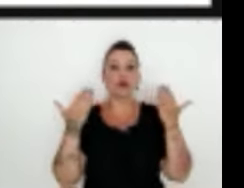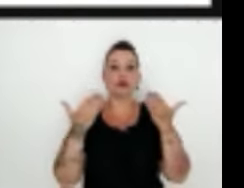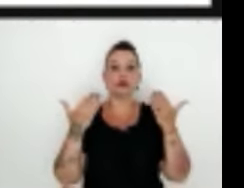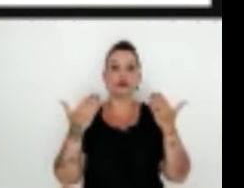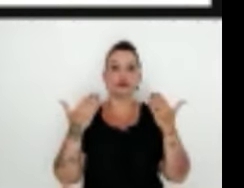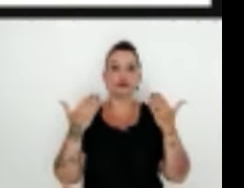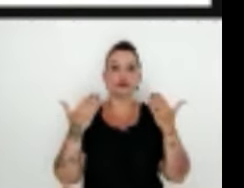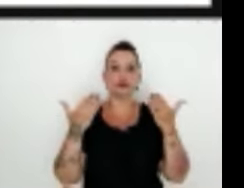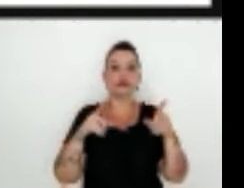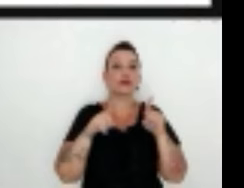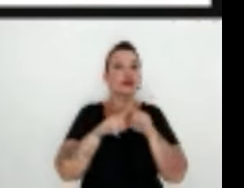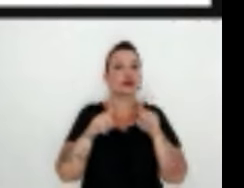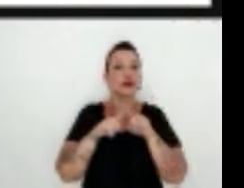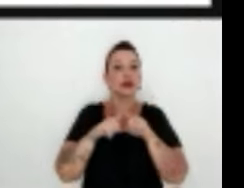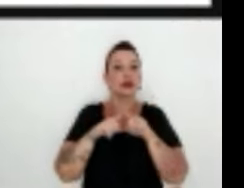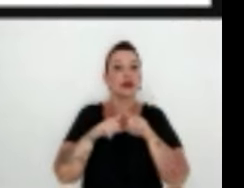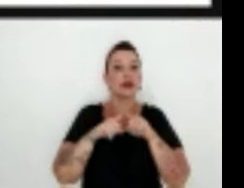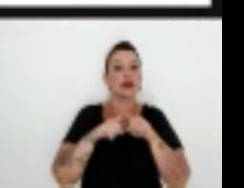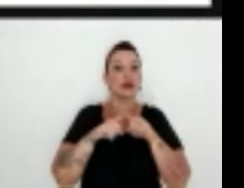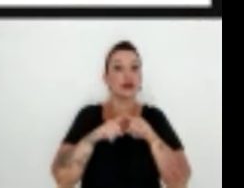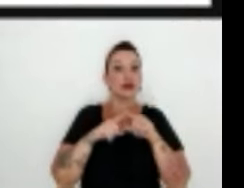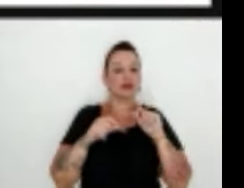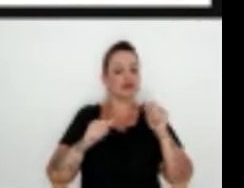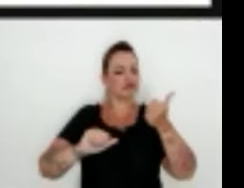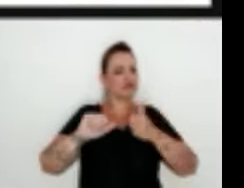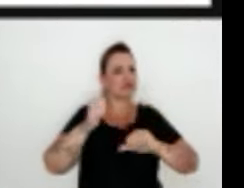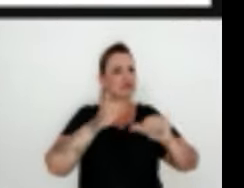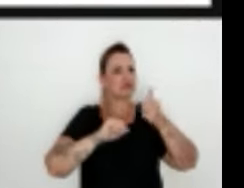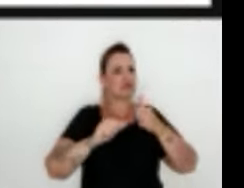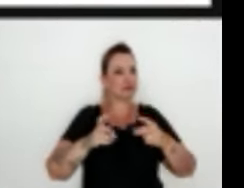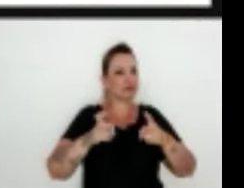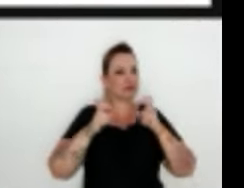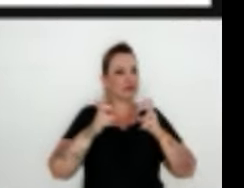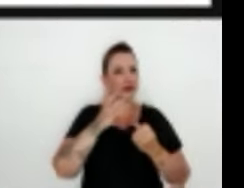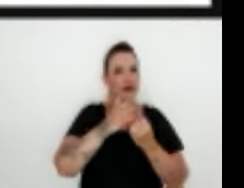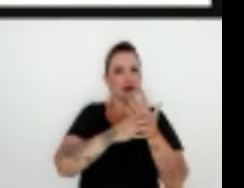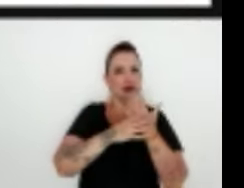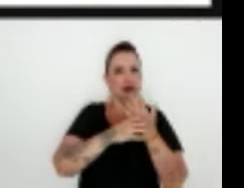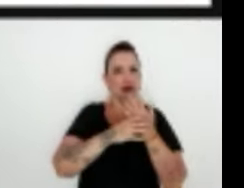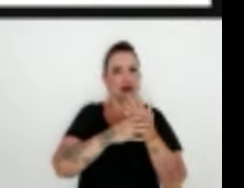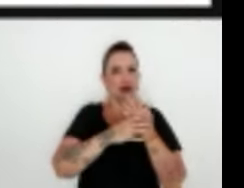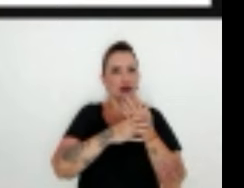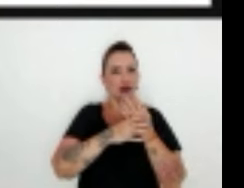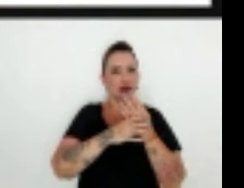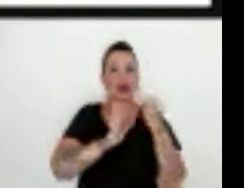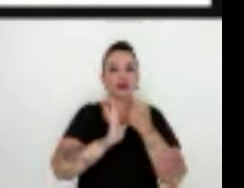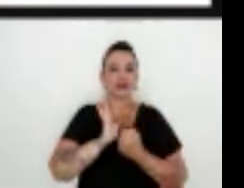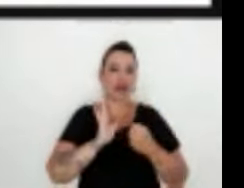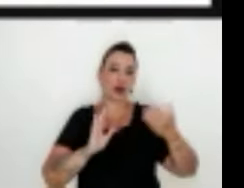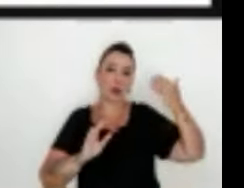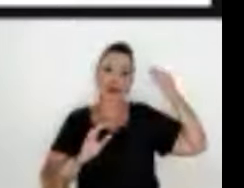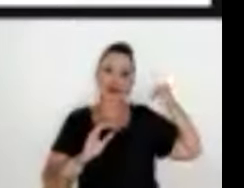também pela rentabilidade analítica e conceitual que ela gera desde os anos 90 do século passado.